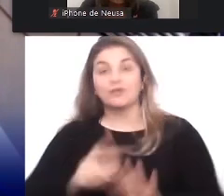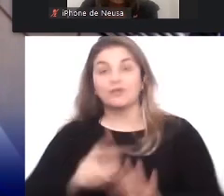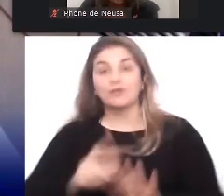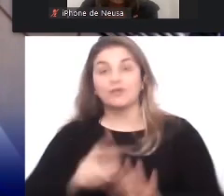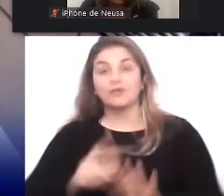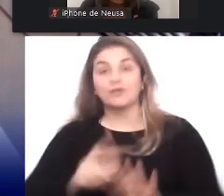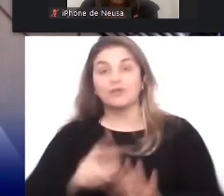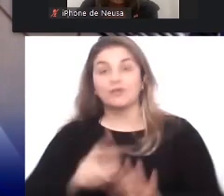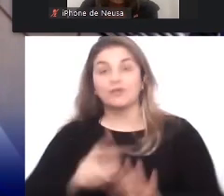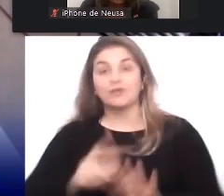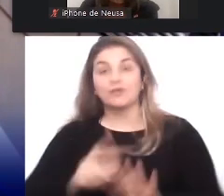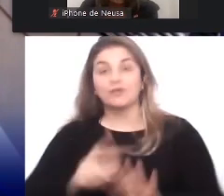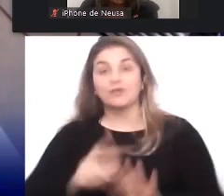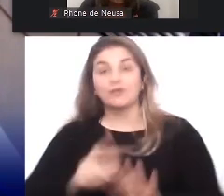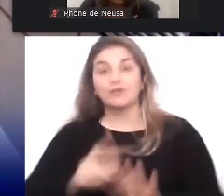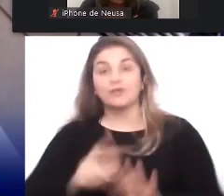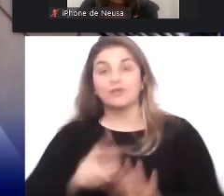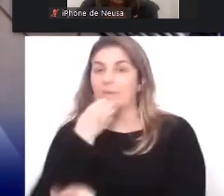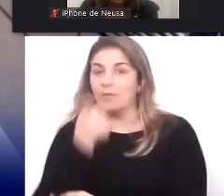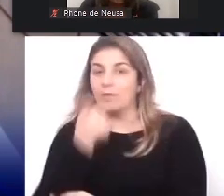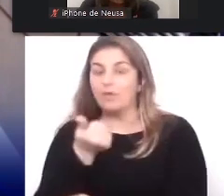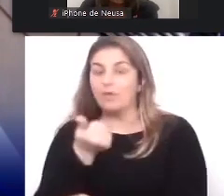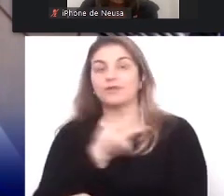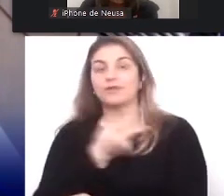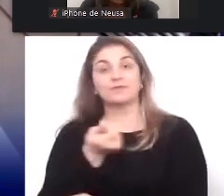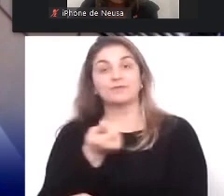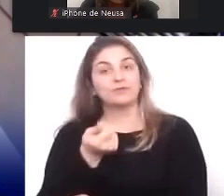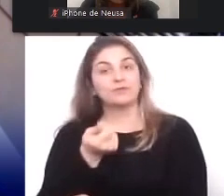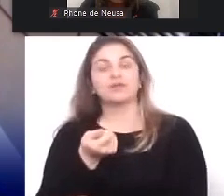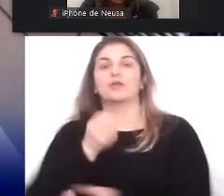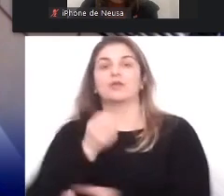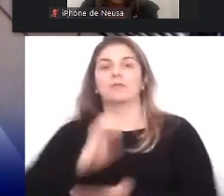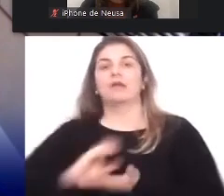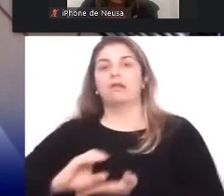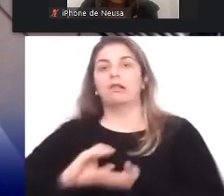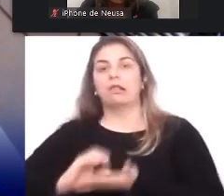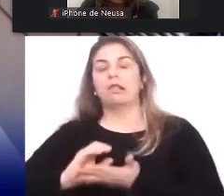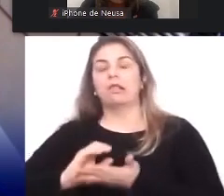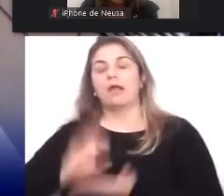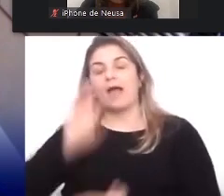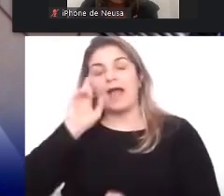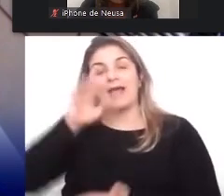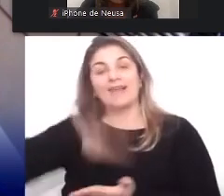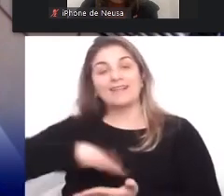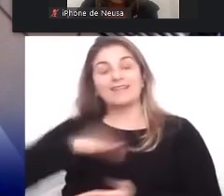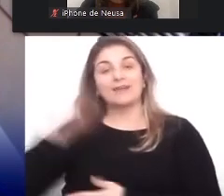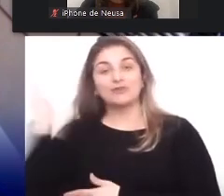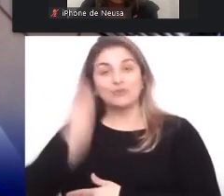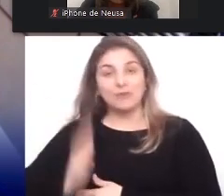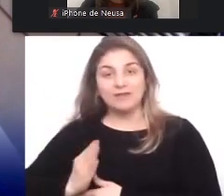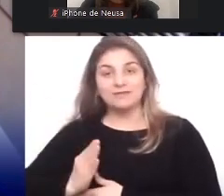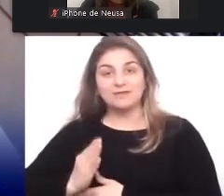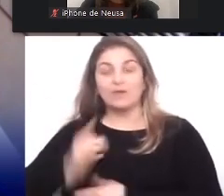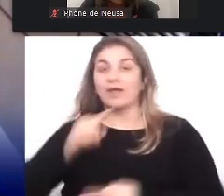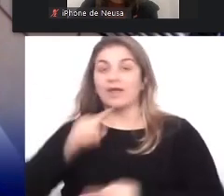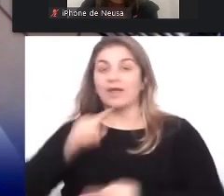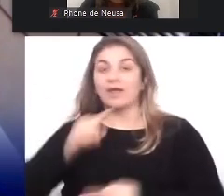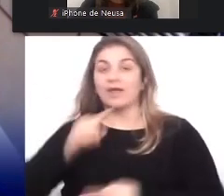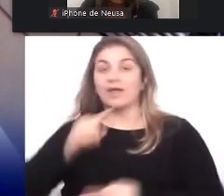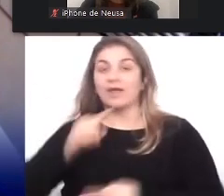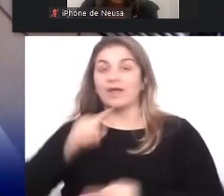financeiras para dar conta disso. E a realidade da advocacia brasileira, como é a do Brasil, é de contraste. Eu moro